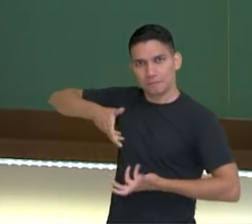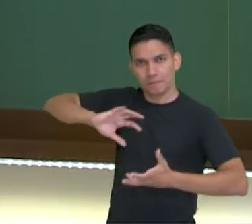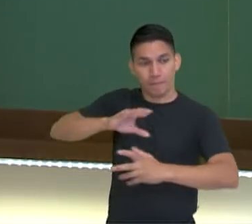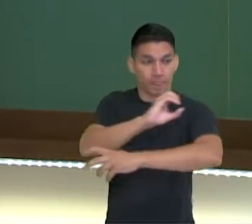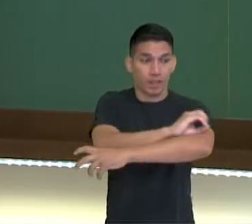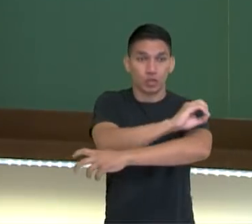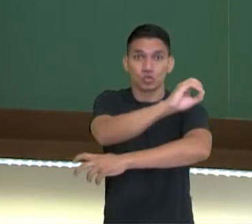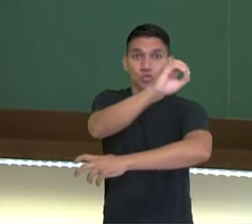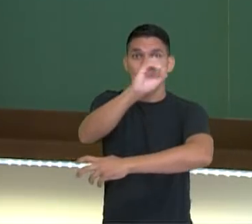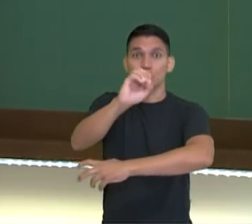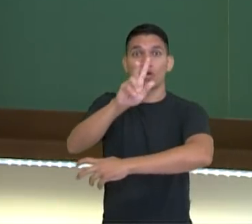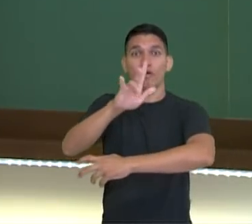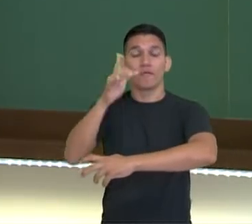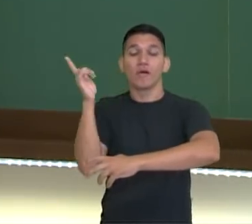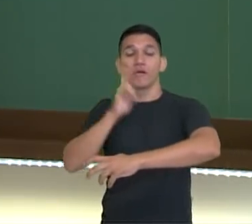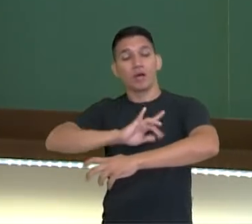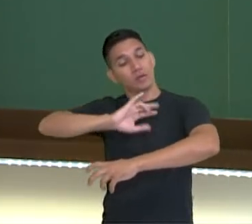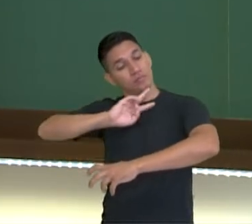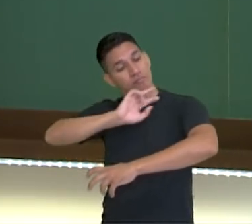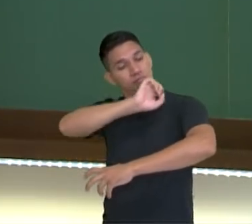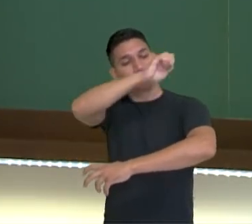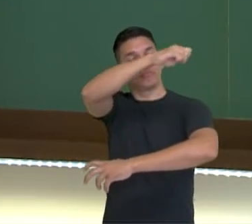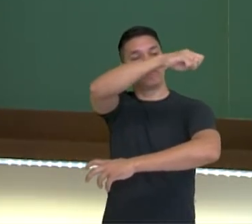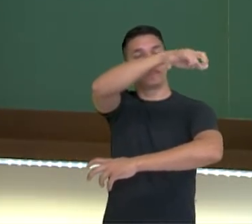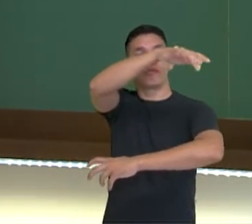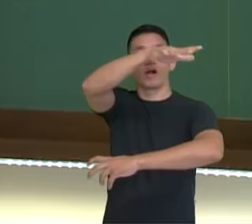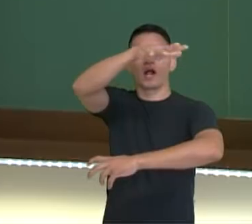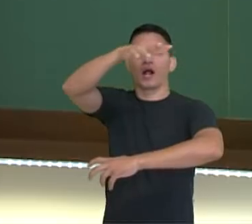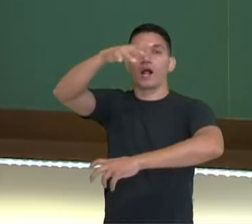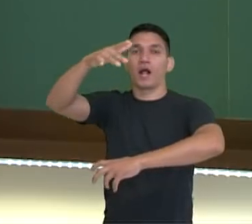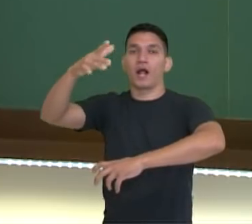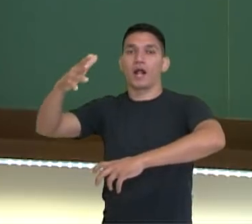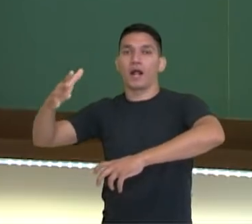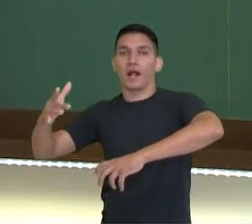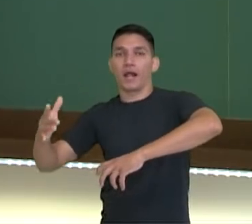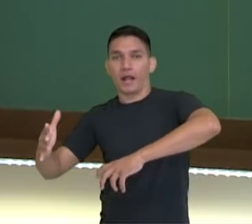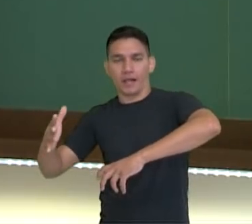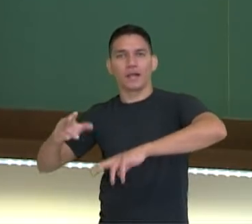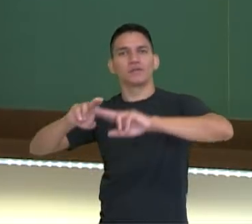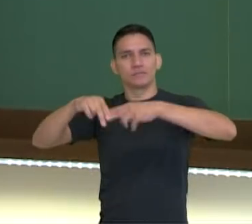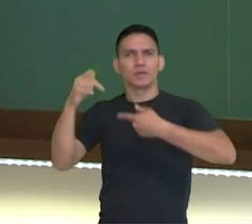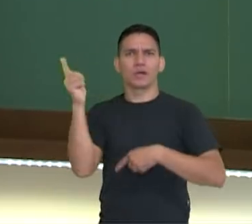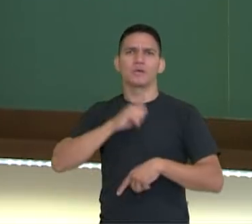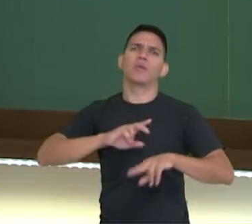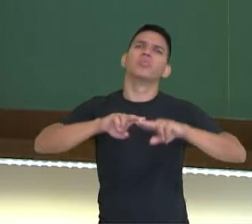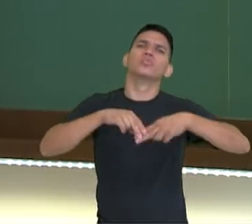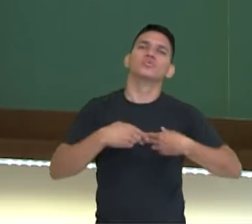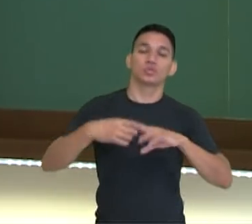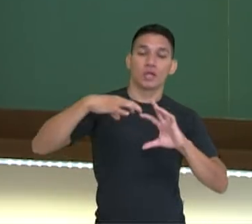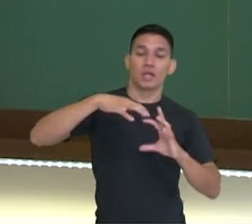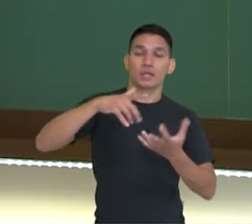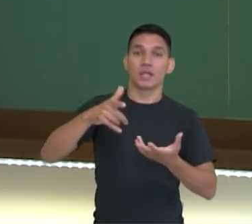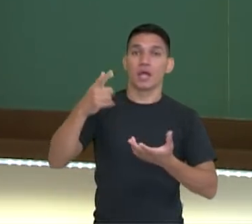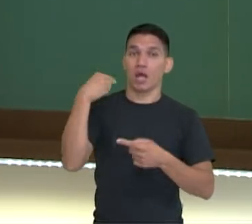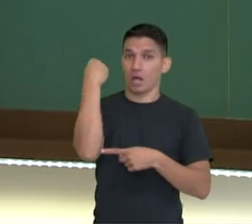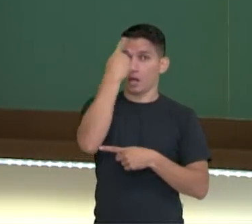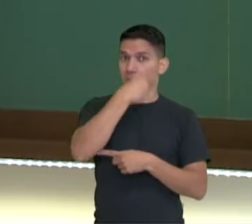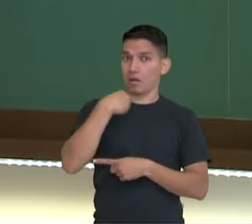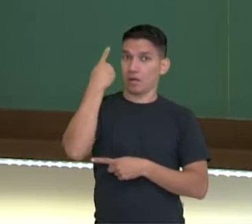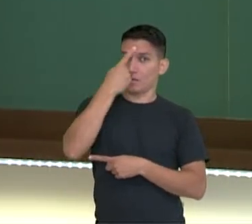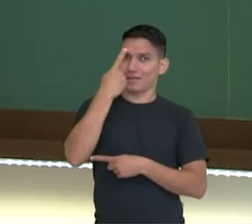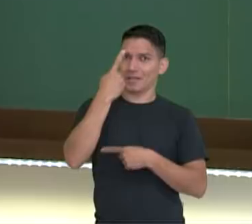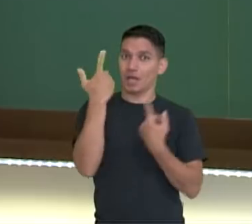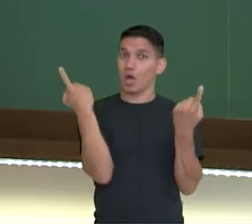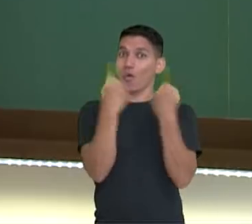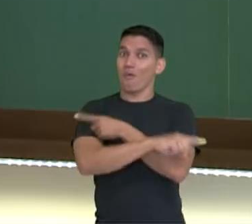Sol vai iluminando as diferentes partes. E aí como a Terra gira no sentido anti-horário, o Sol